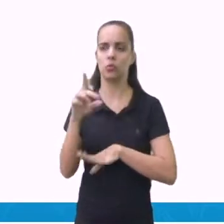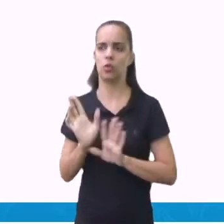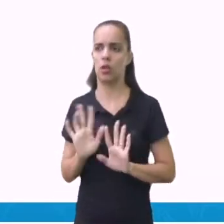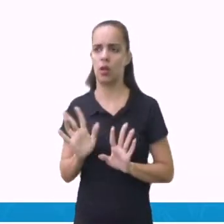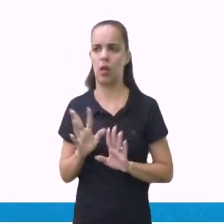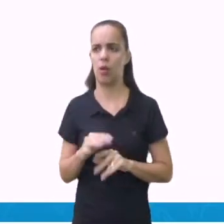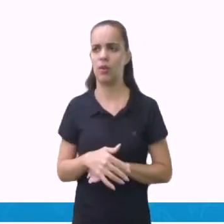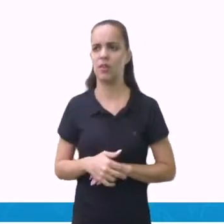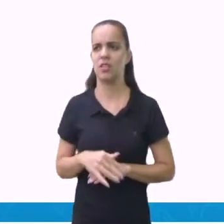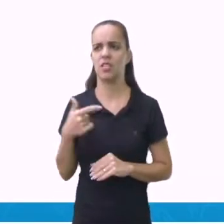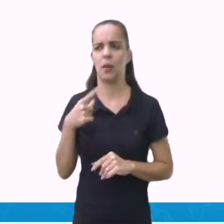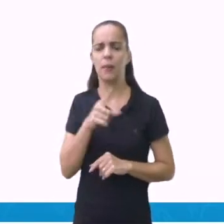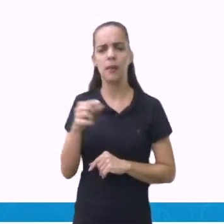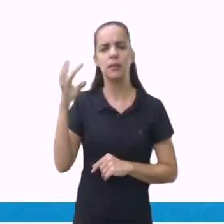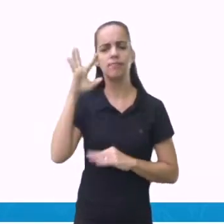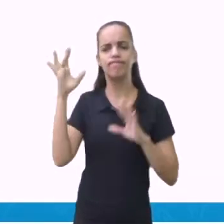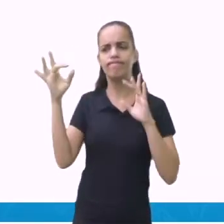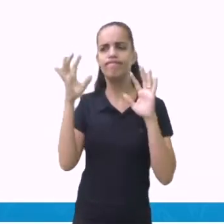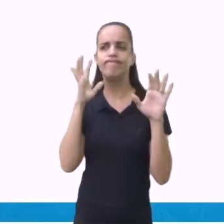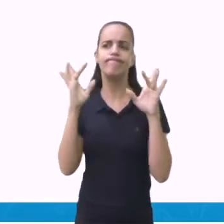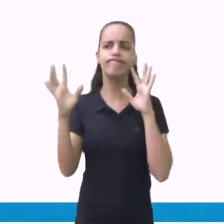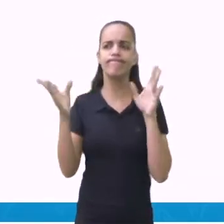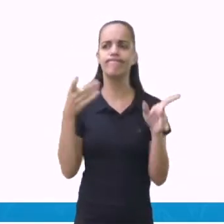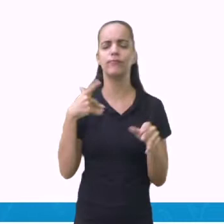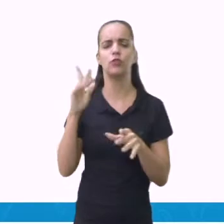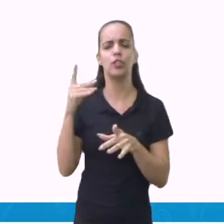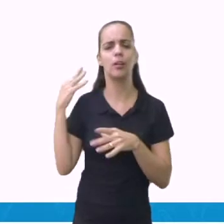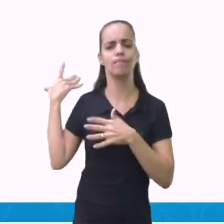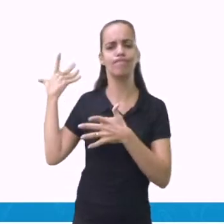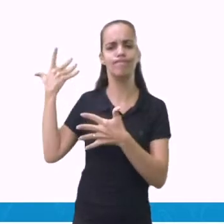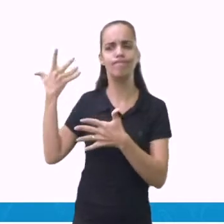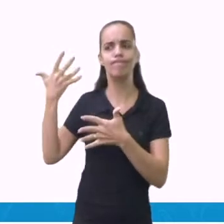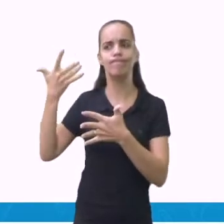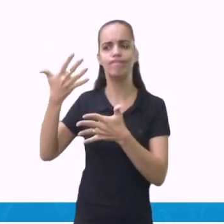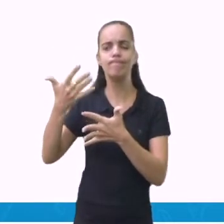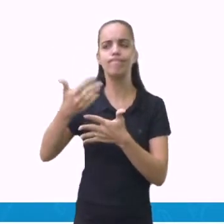qualquer, não. Esse pensamento já vinha acontecendo ao longo da